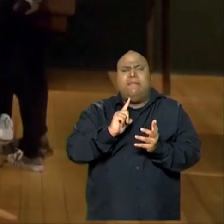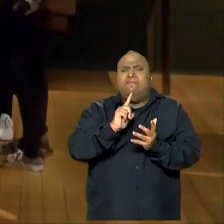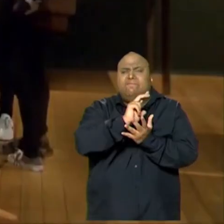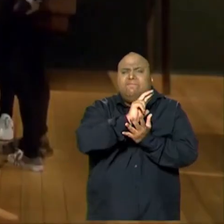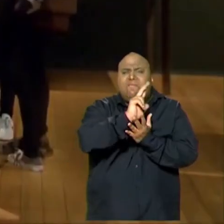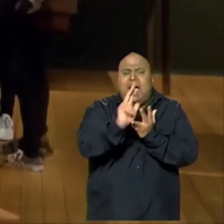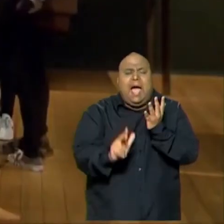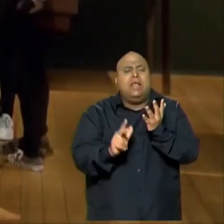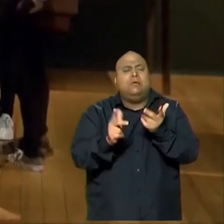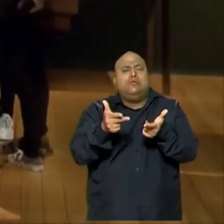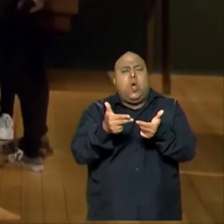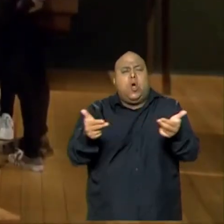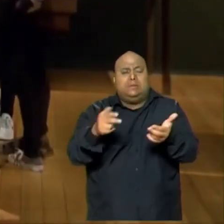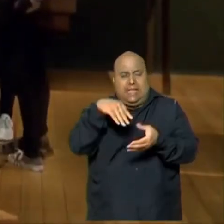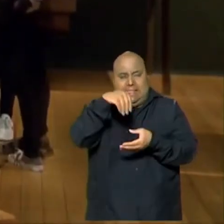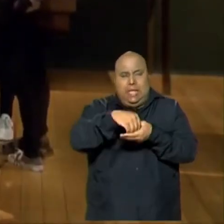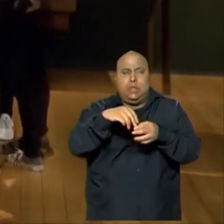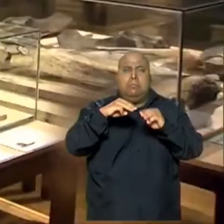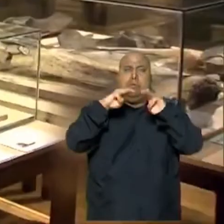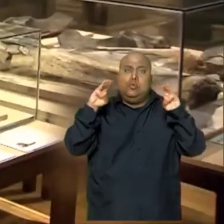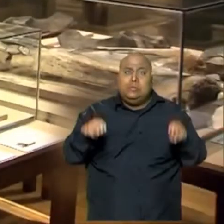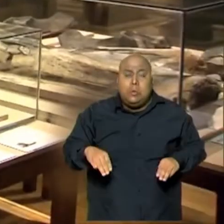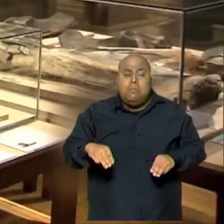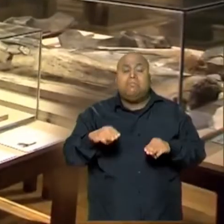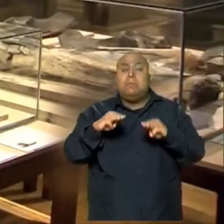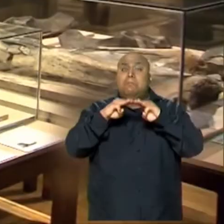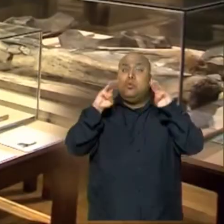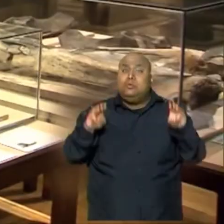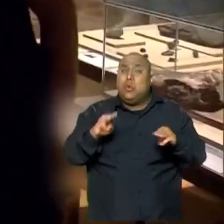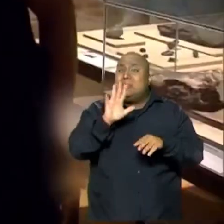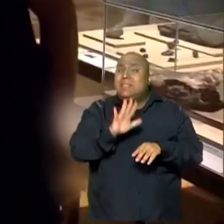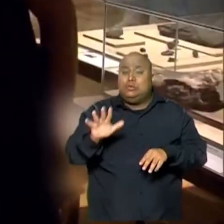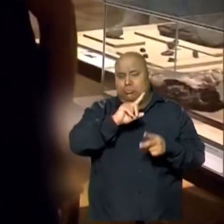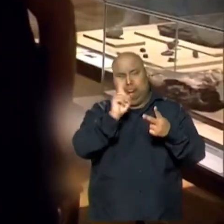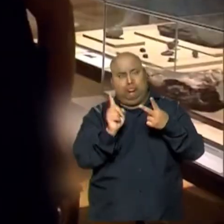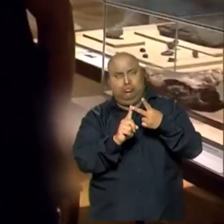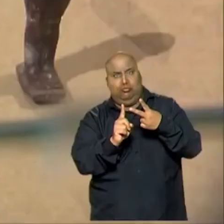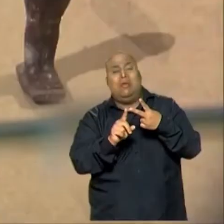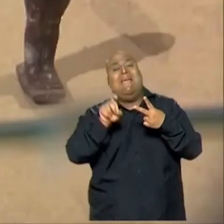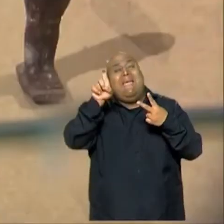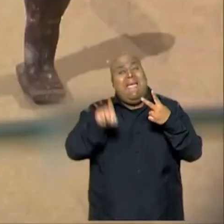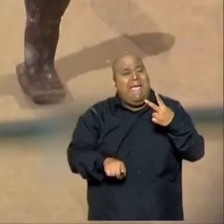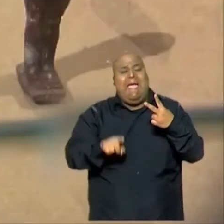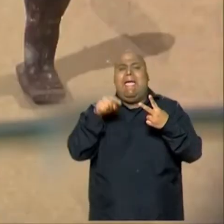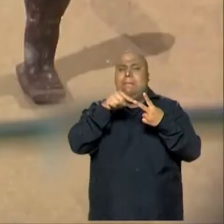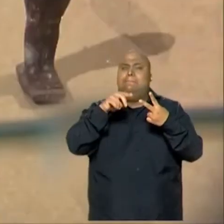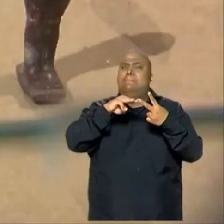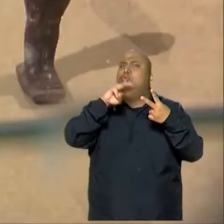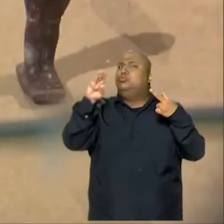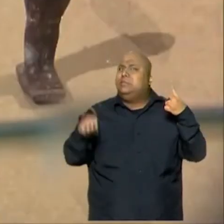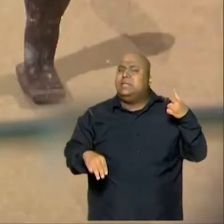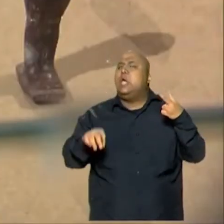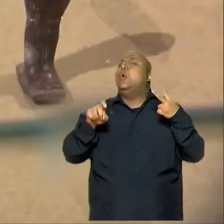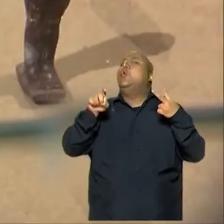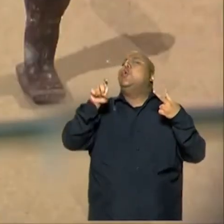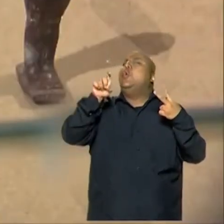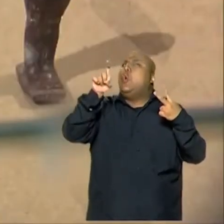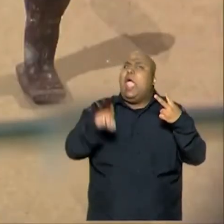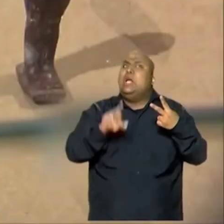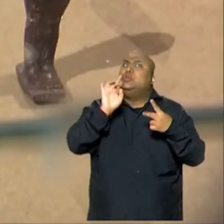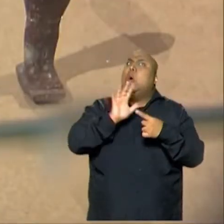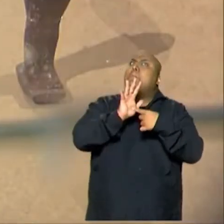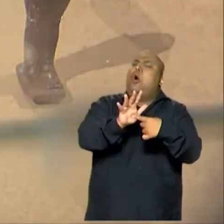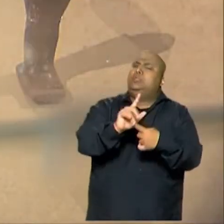do nosso acervo e, segundo, o Museu Nacional é muito mais do que uma simples área de